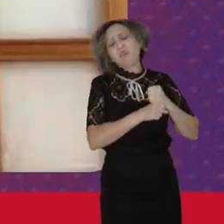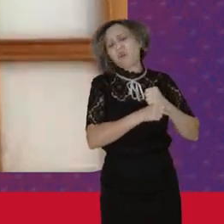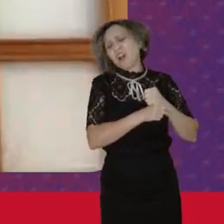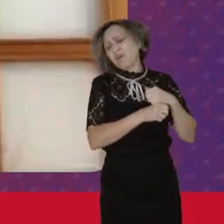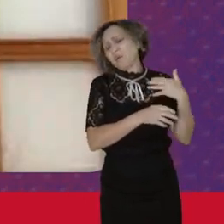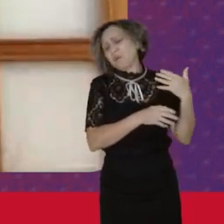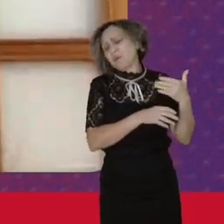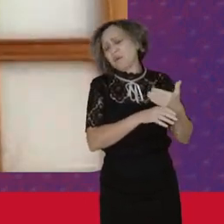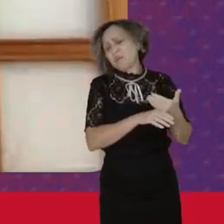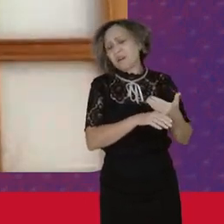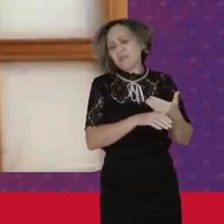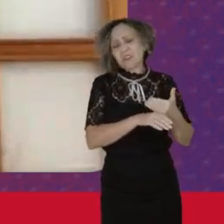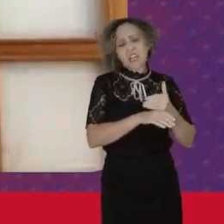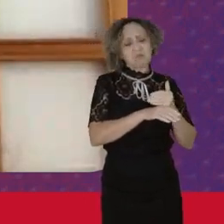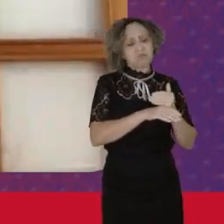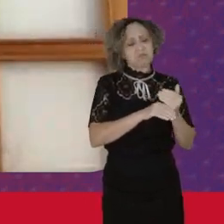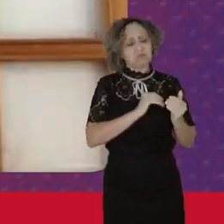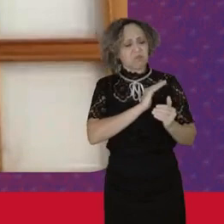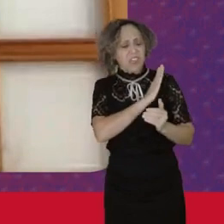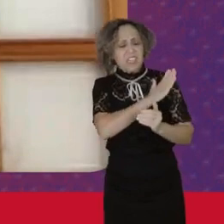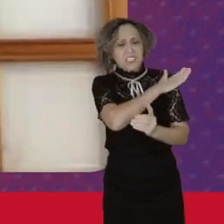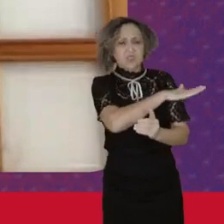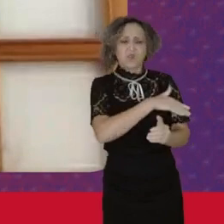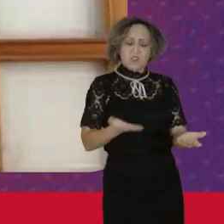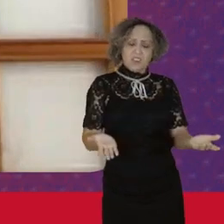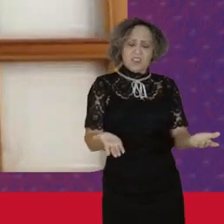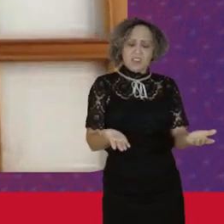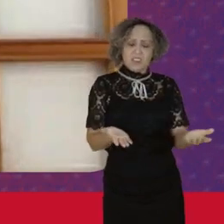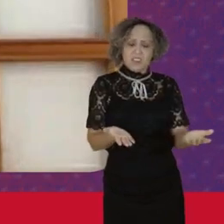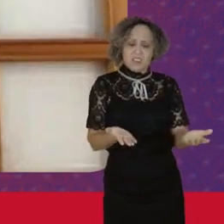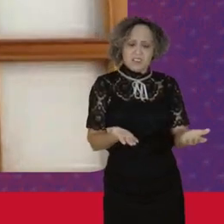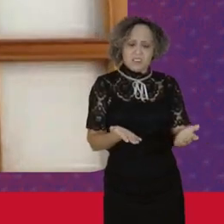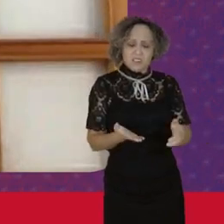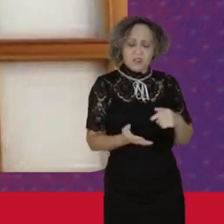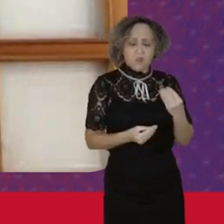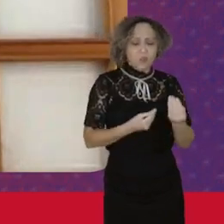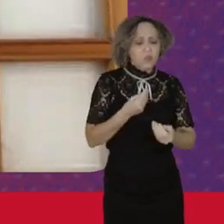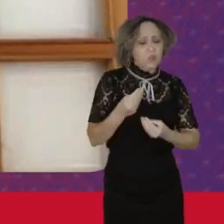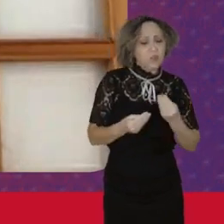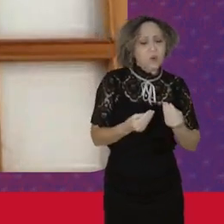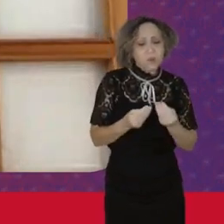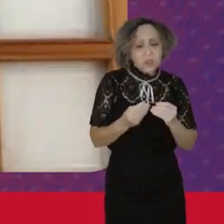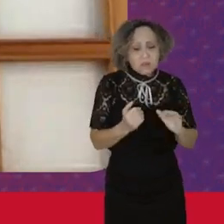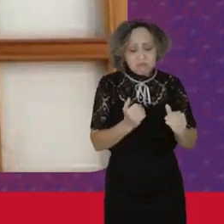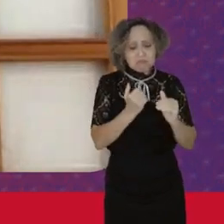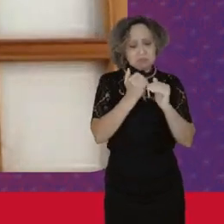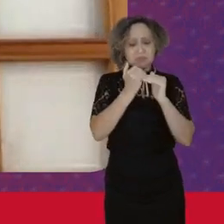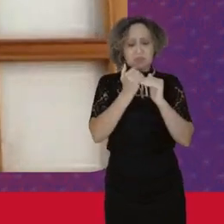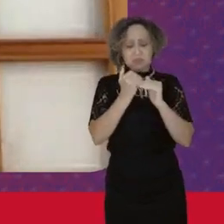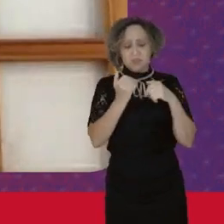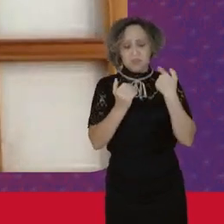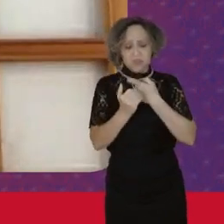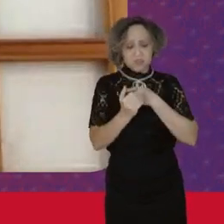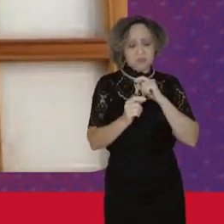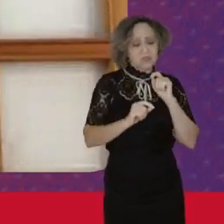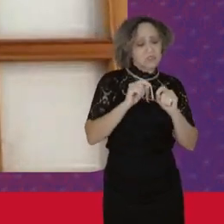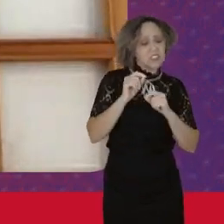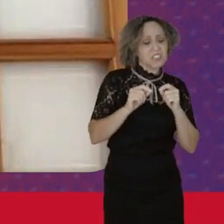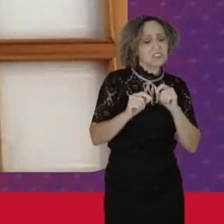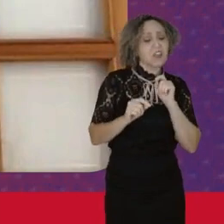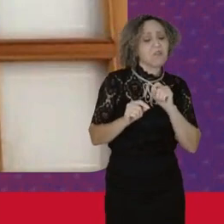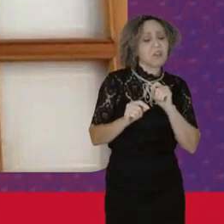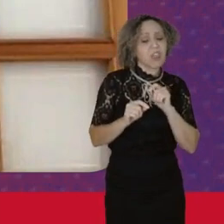da Revolução Verde, né, que padronizou a nossa forma de produzir, que vem padronizando a nossa